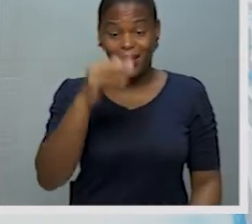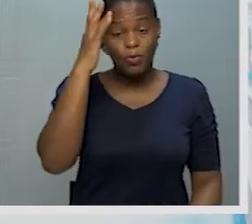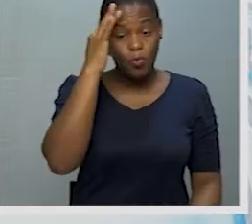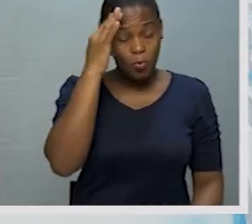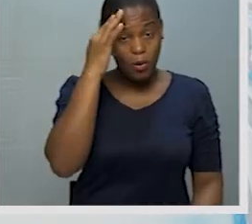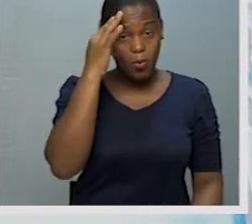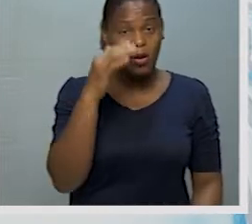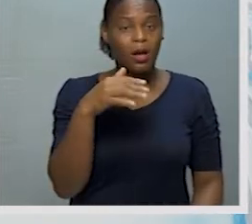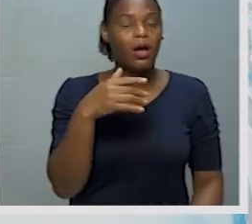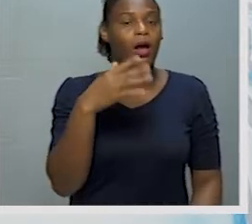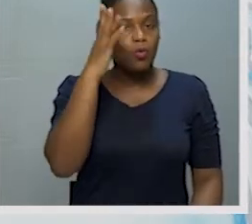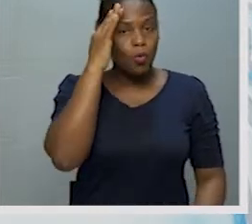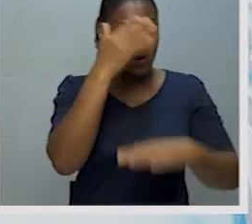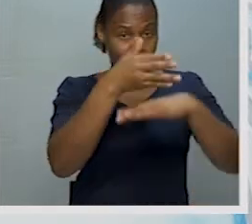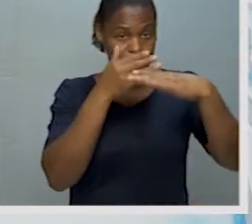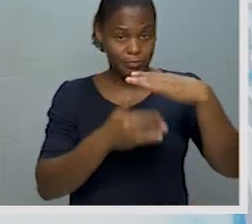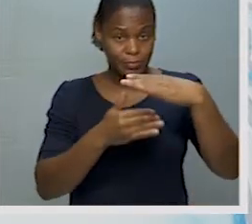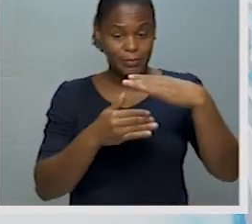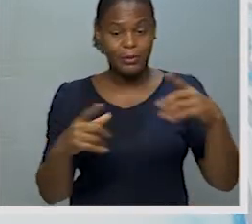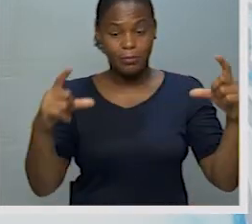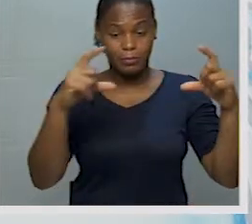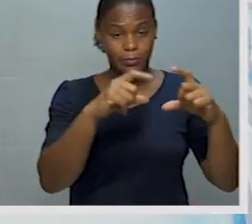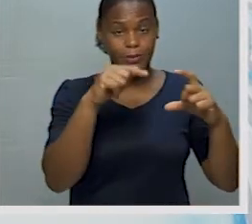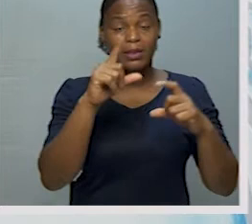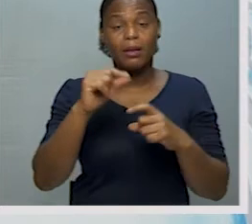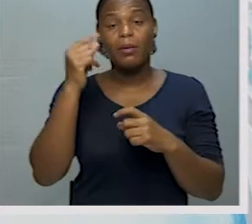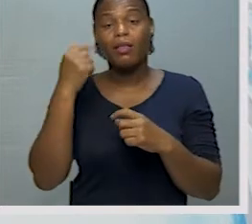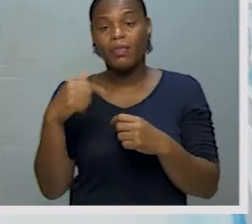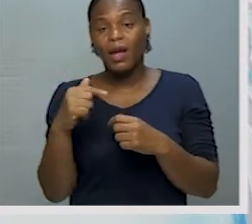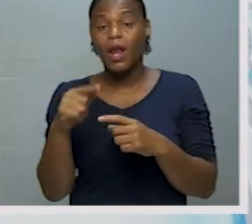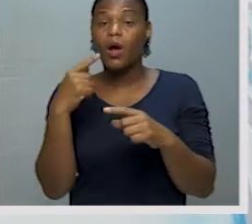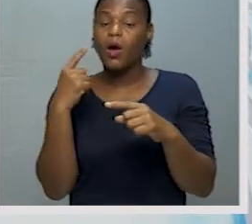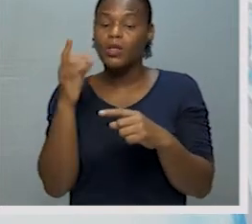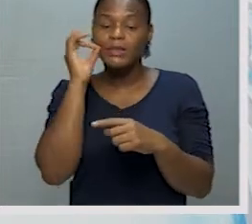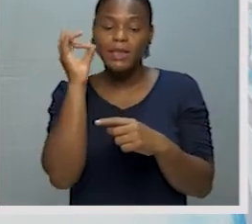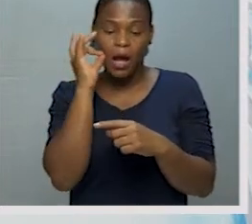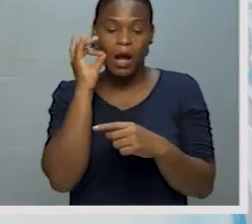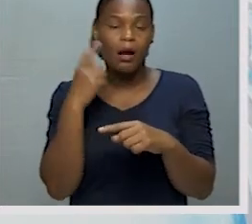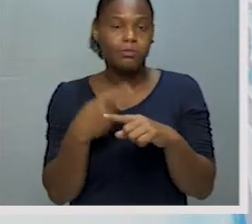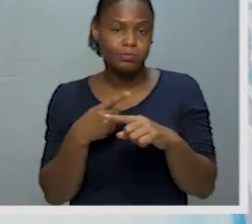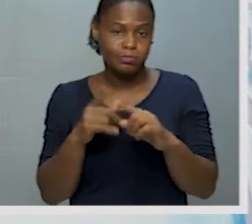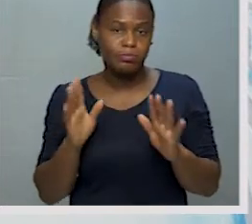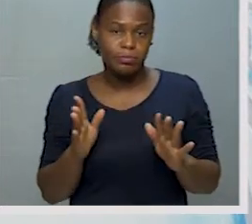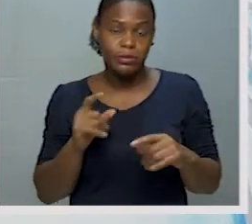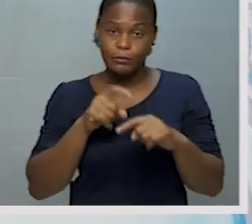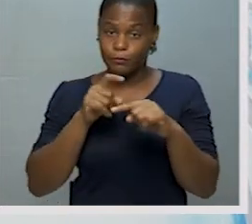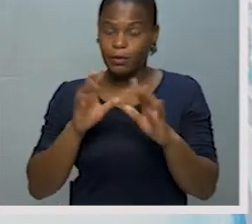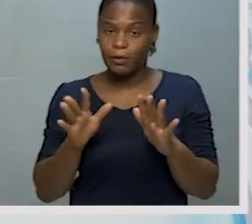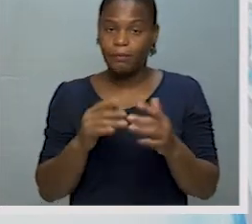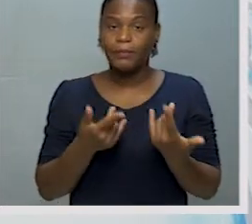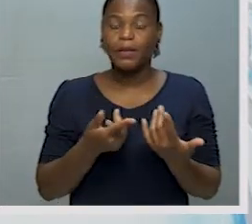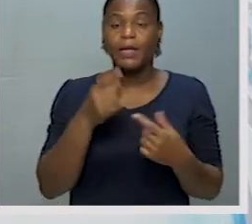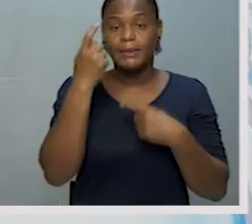aqui números, nesse caso, números fracionários e também temos as operações, não é verdade? Então, é